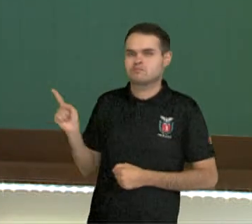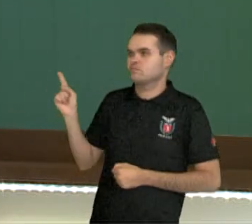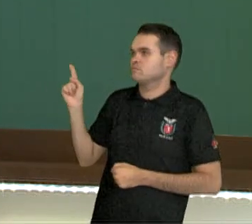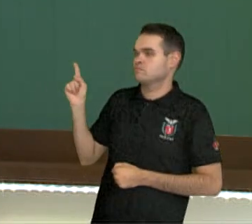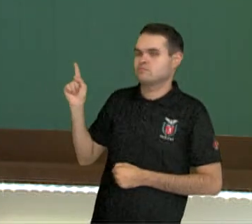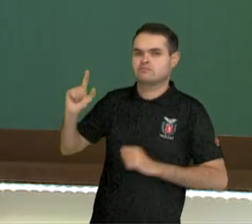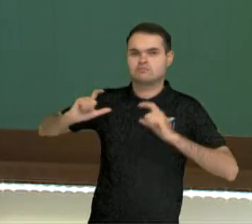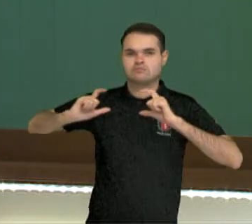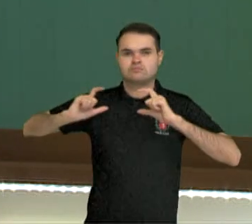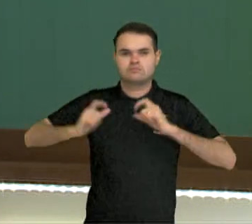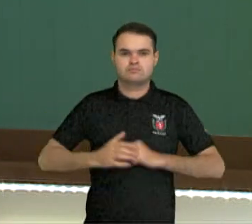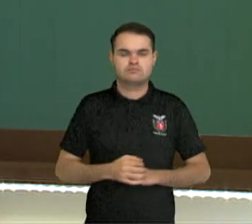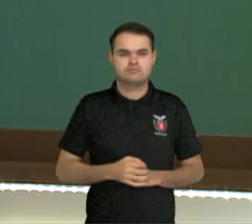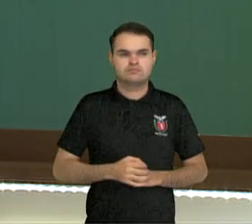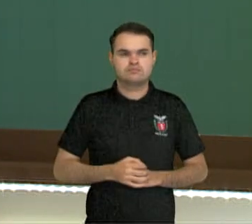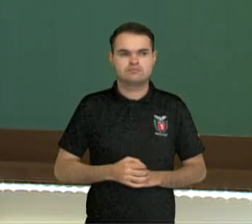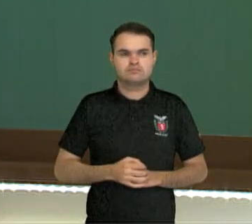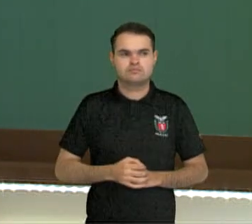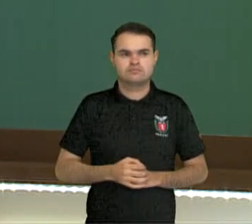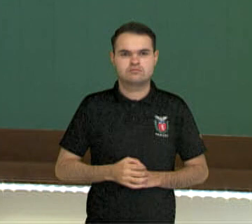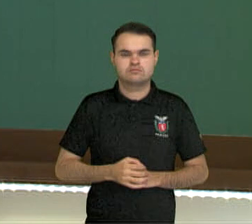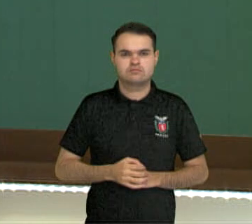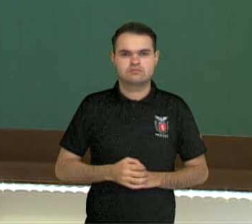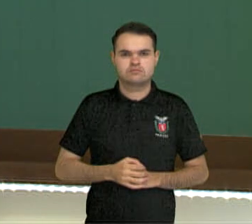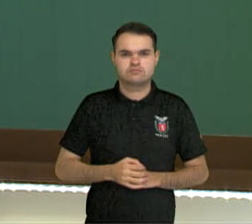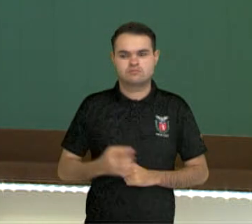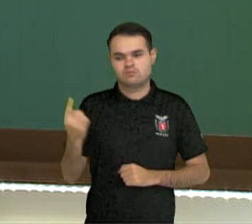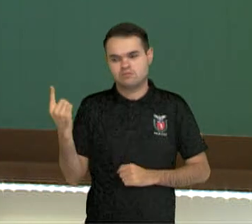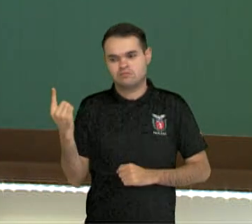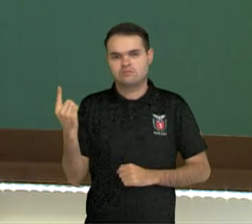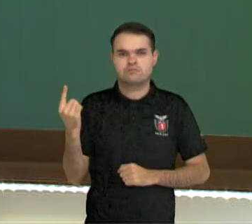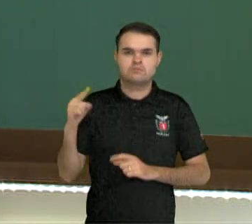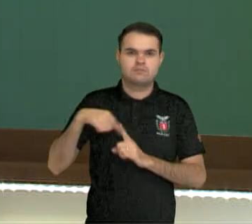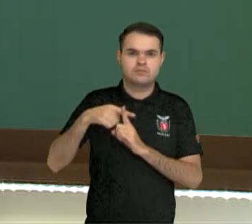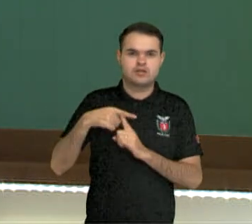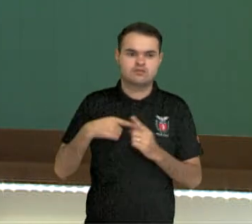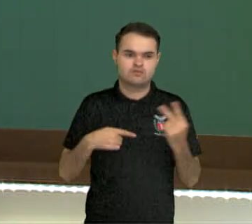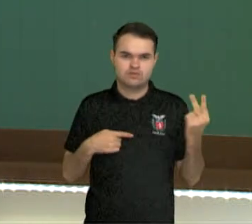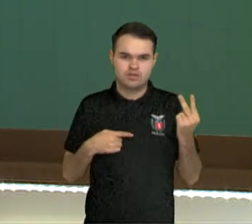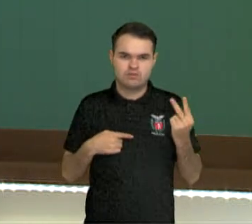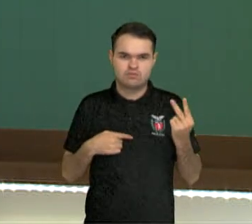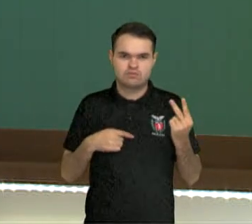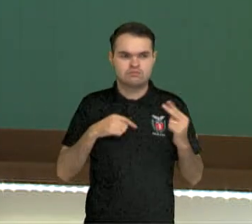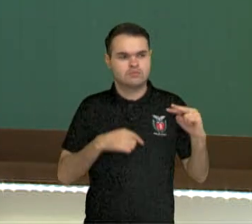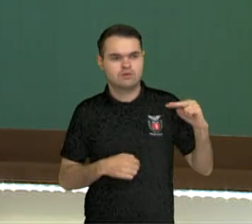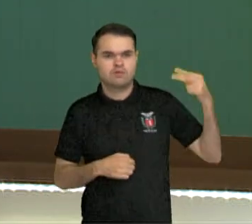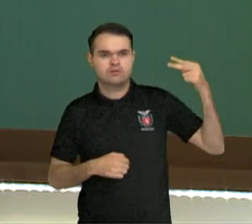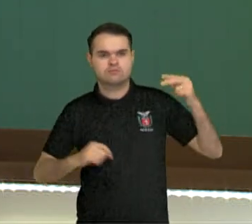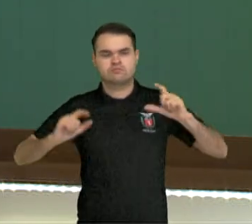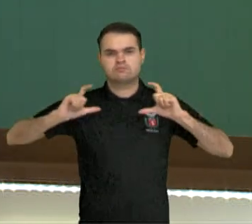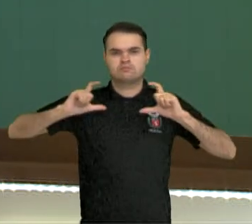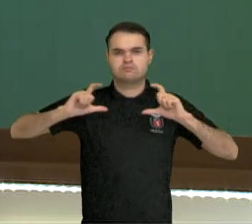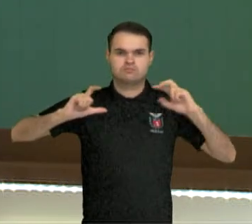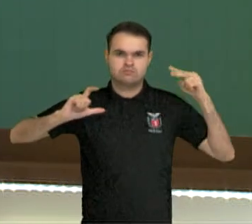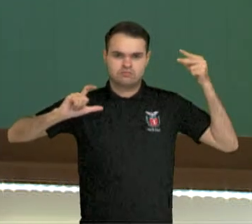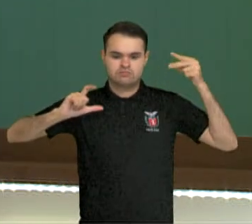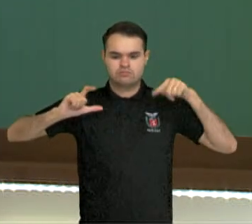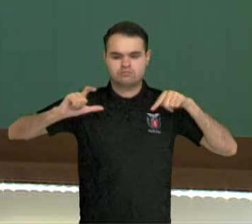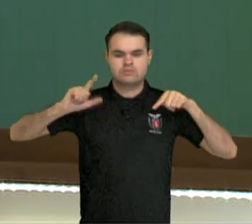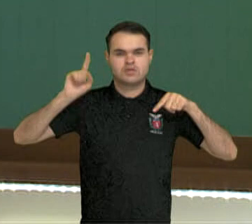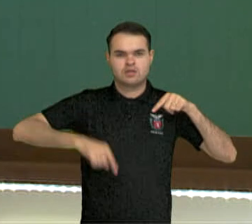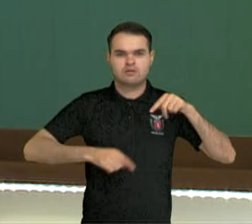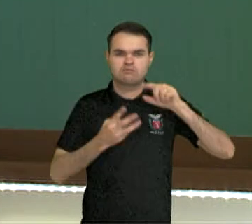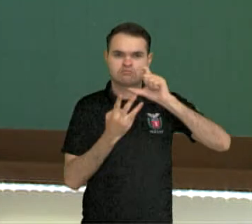termo mais o segundo, tudo ao quadrado. Então, é assim que eu consigo verificar se um trinômio é